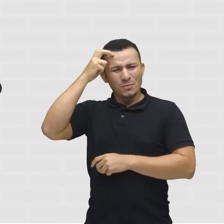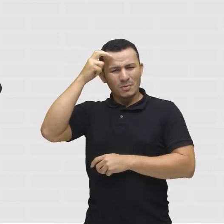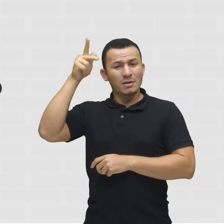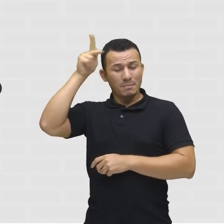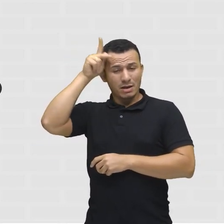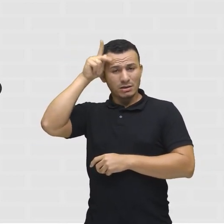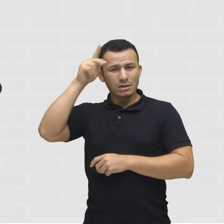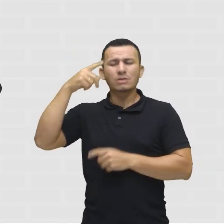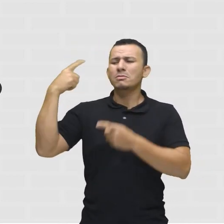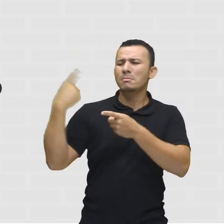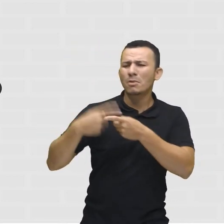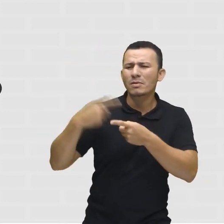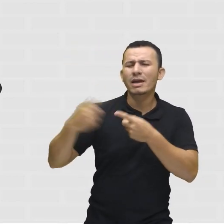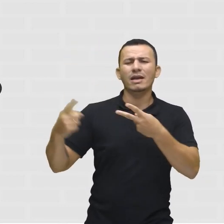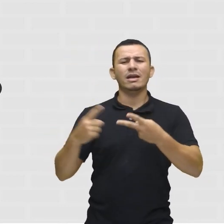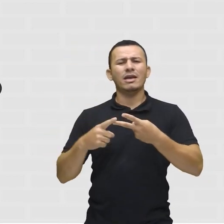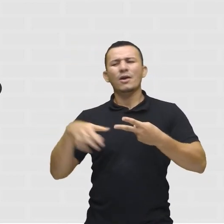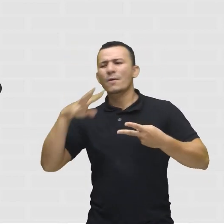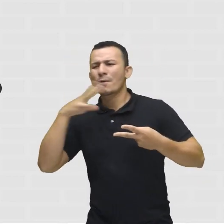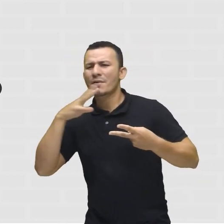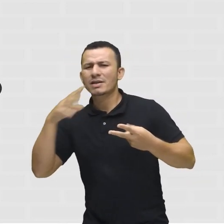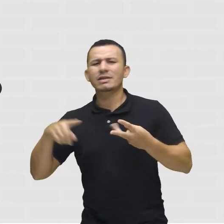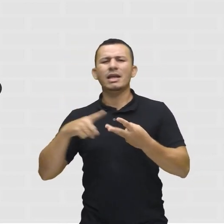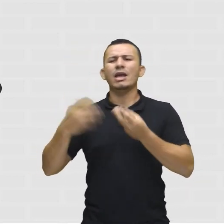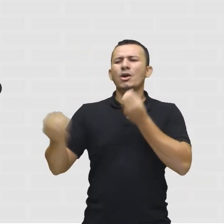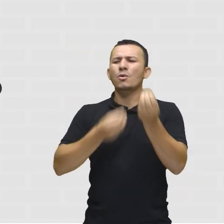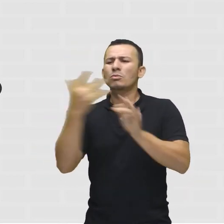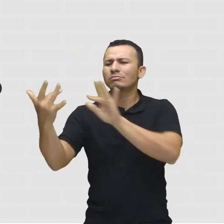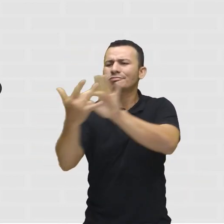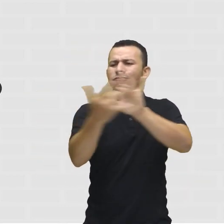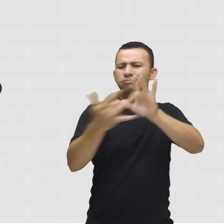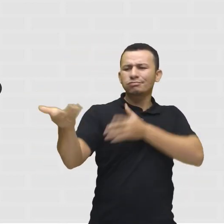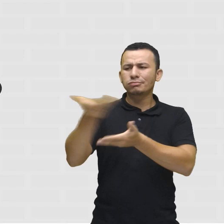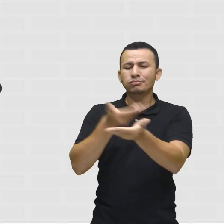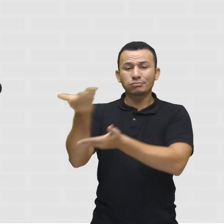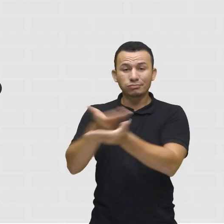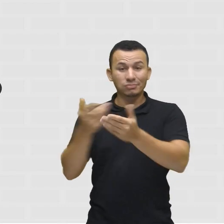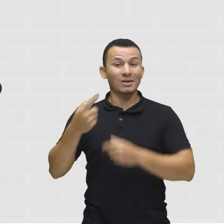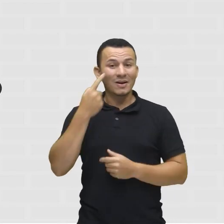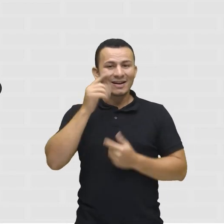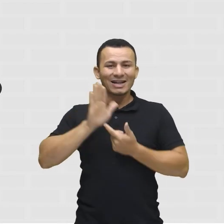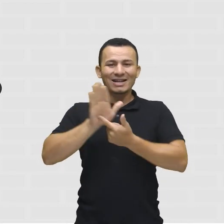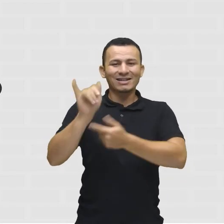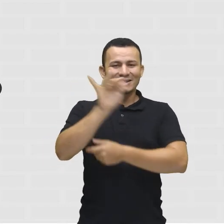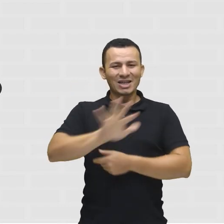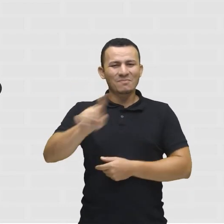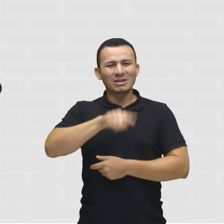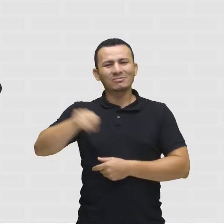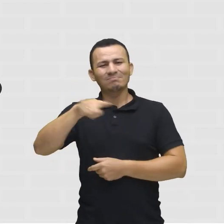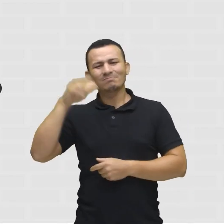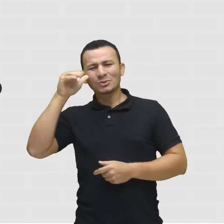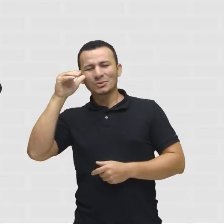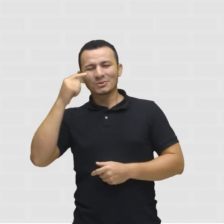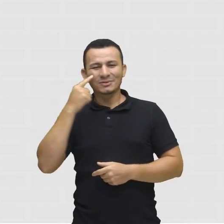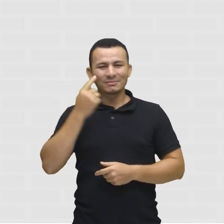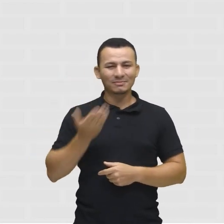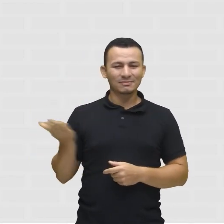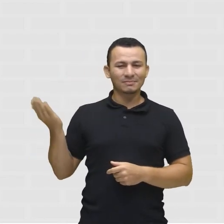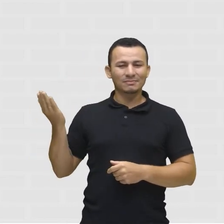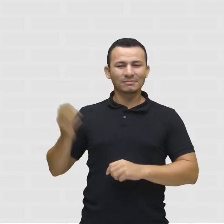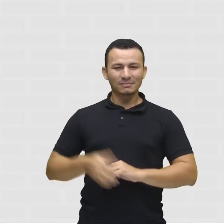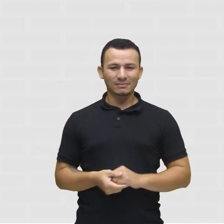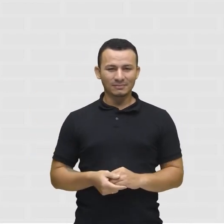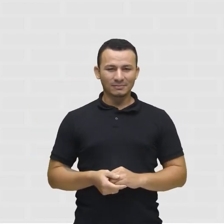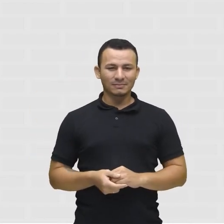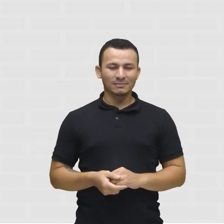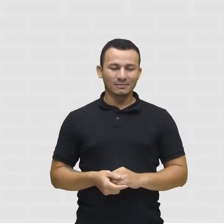é o porquê, a influência, certo? Vamos ver uma imagem que eu vou deixar aí para vocês ficarem vendo aí a imagem, vamos ver?